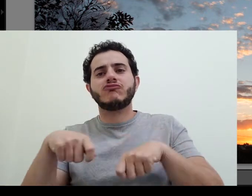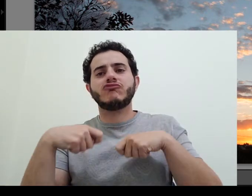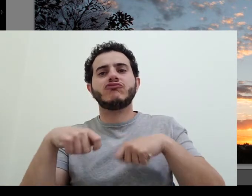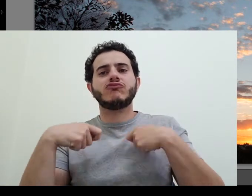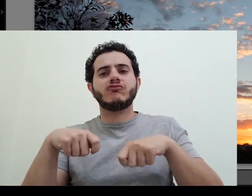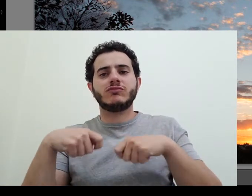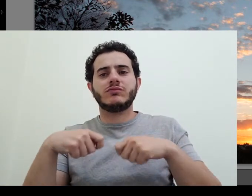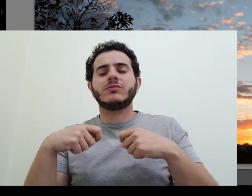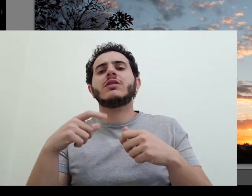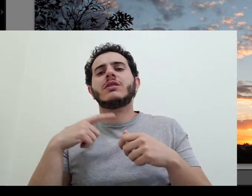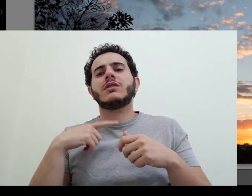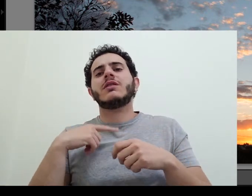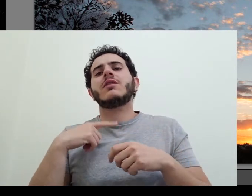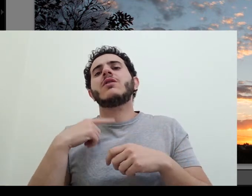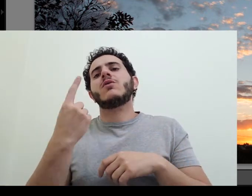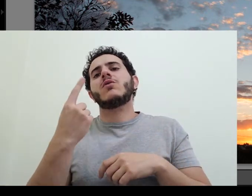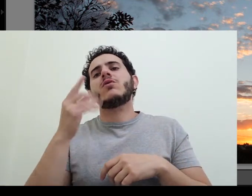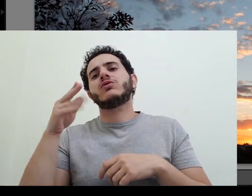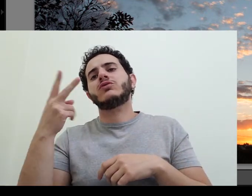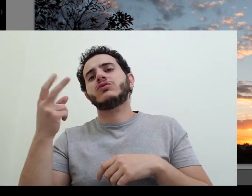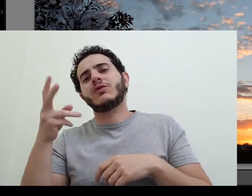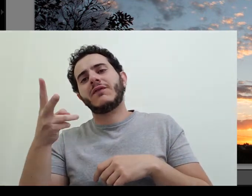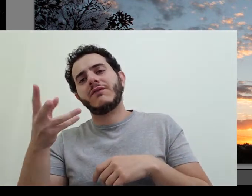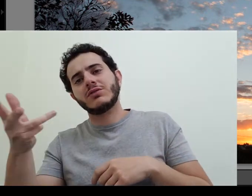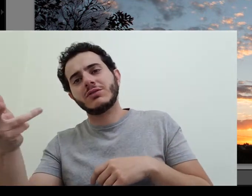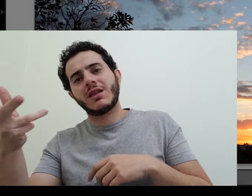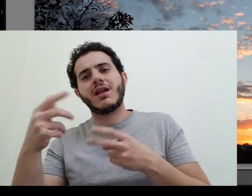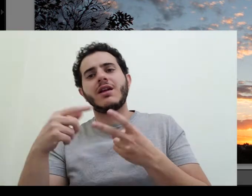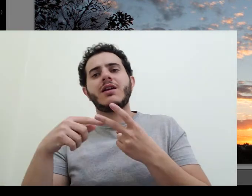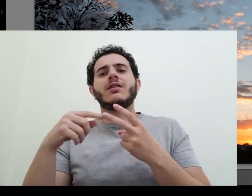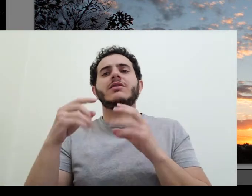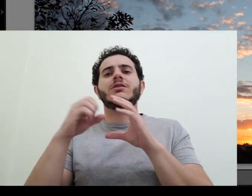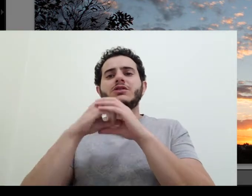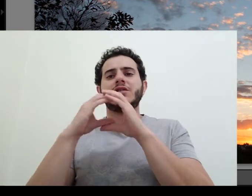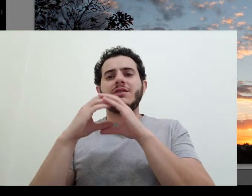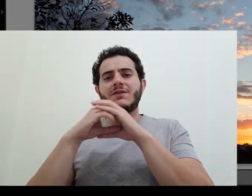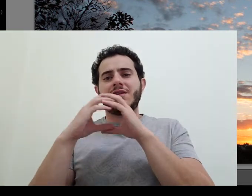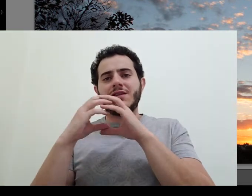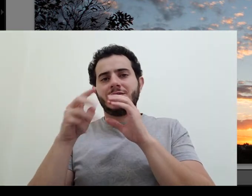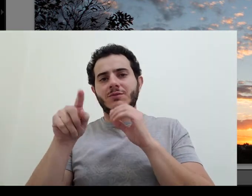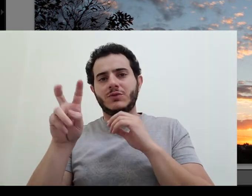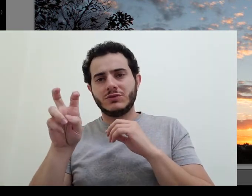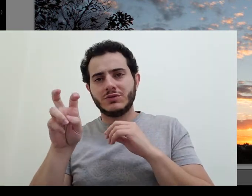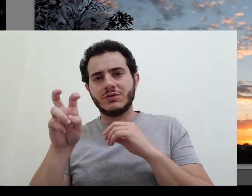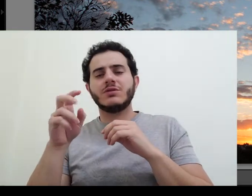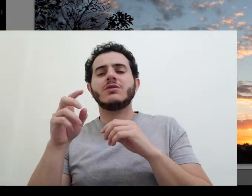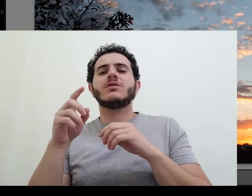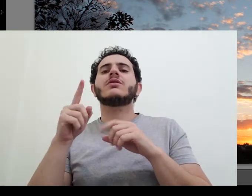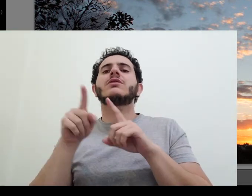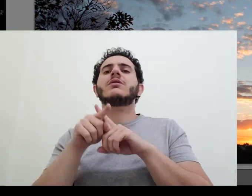da foto. 1/200 de velocidade, diafragma 5, ISO 100, uma lente